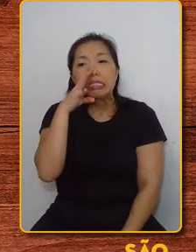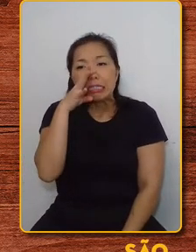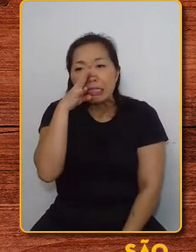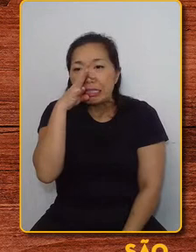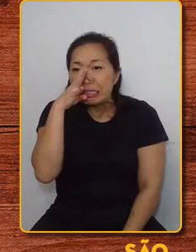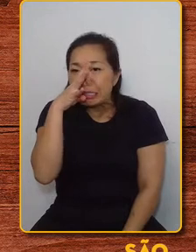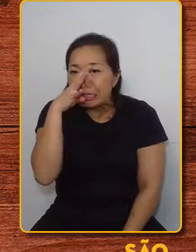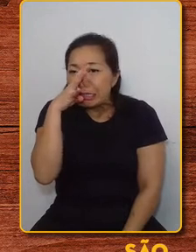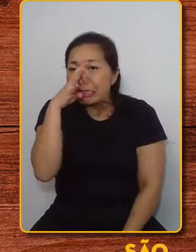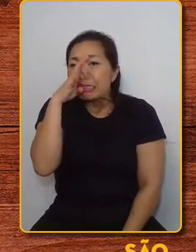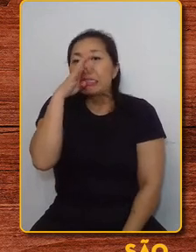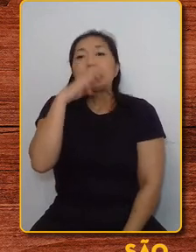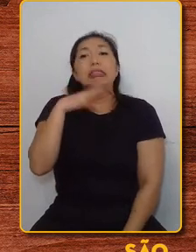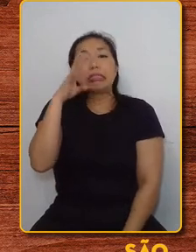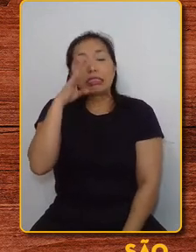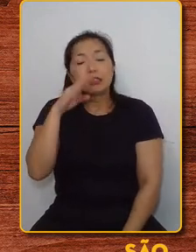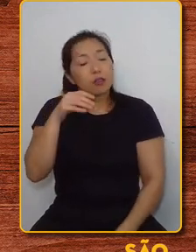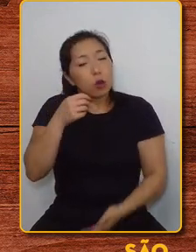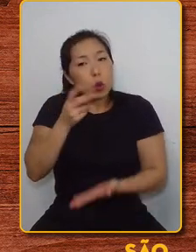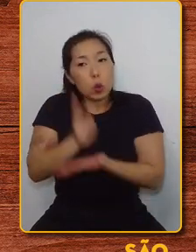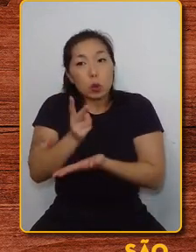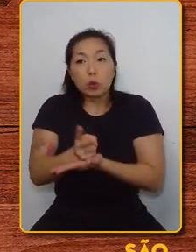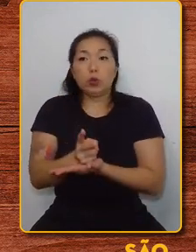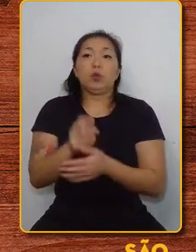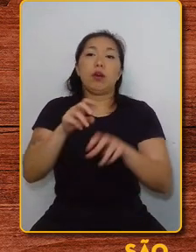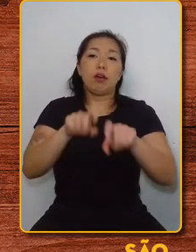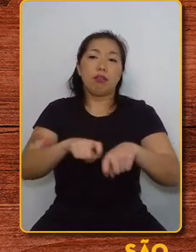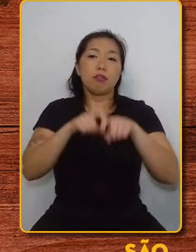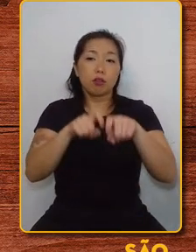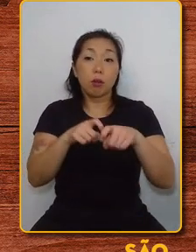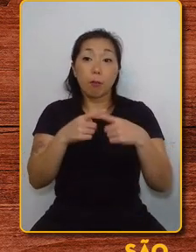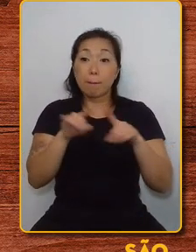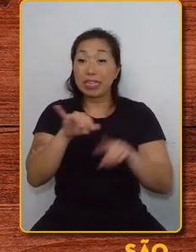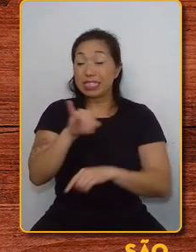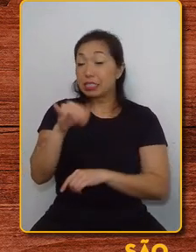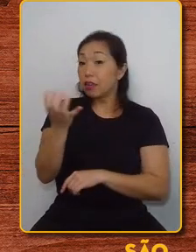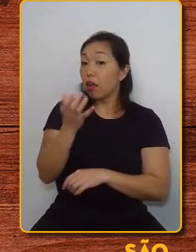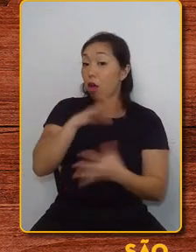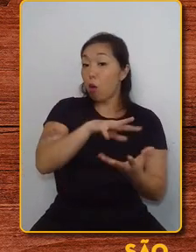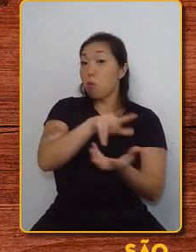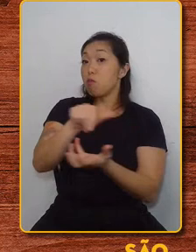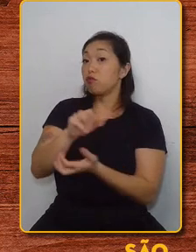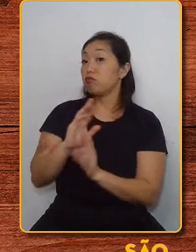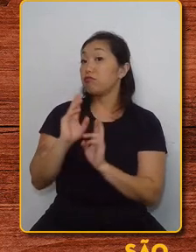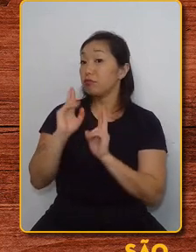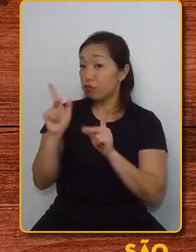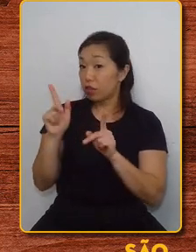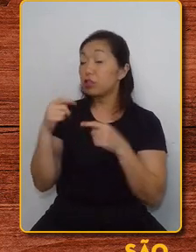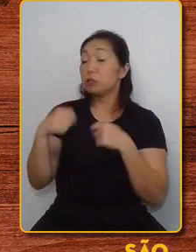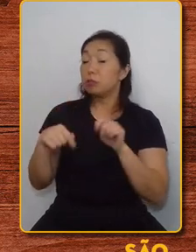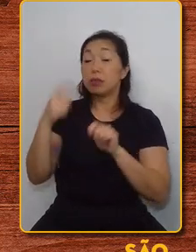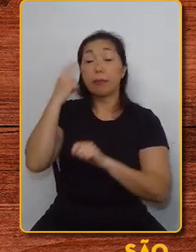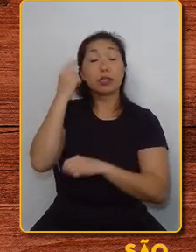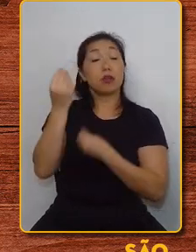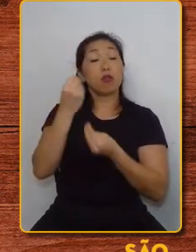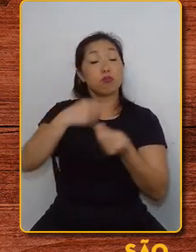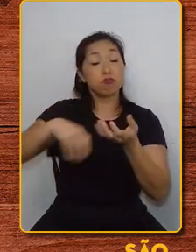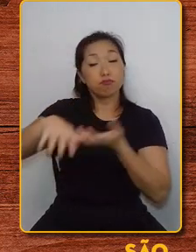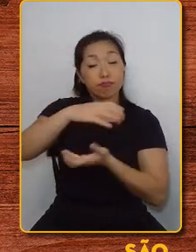É isso. Mas quem quiser um outro mundo... Indo à pergunta que eu deveria ter respondido de